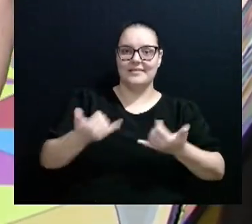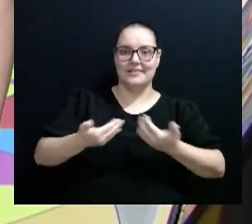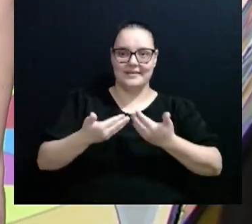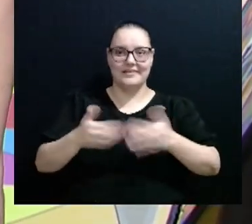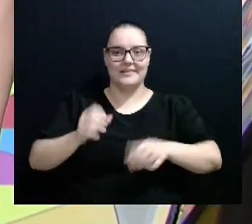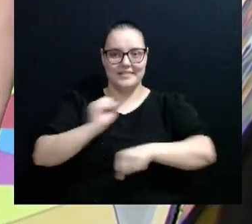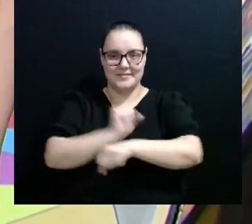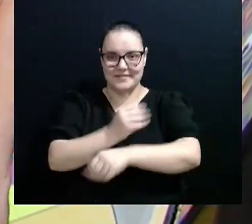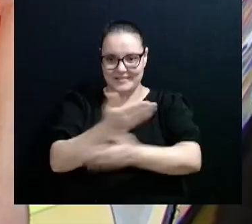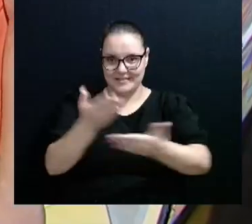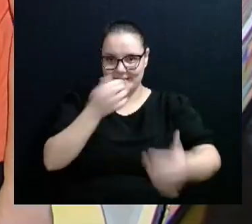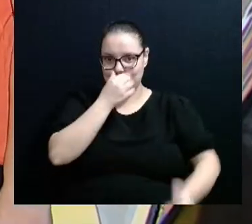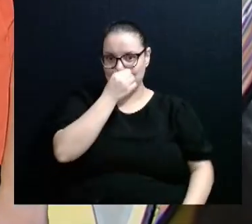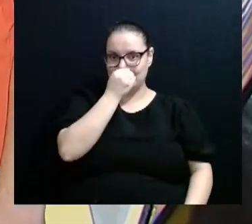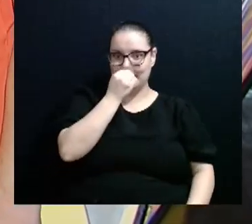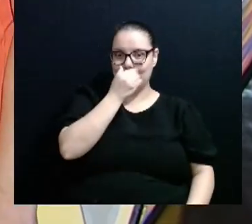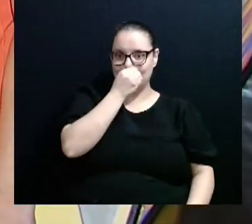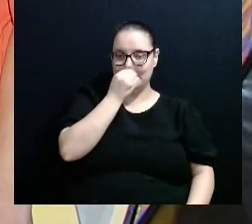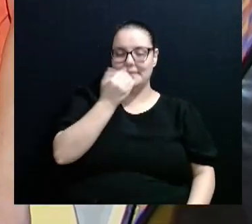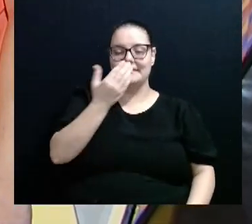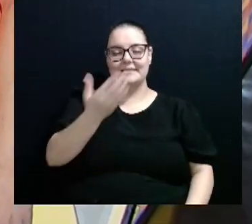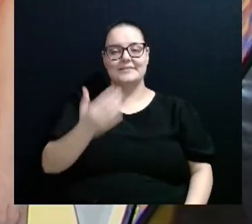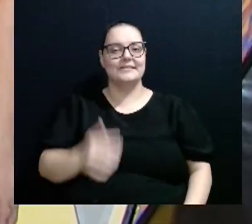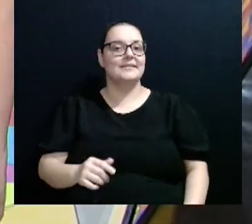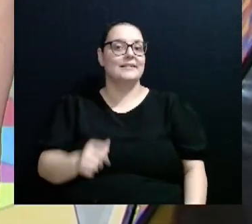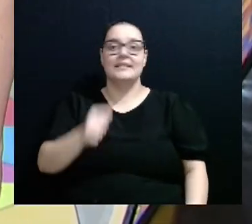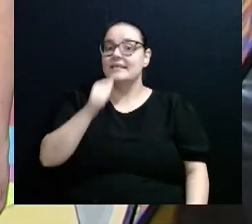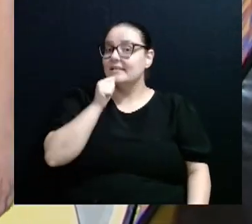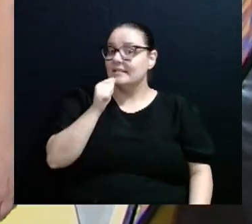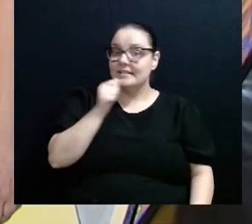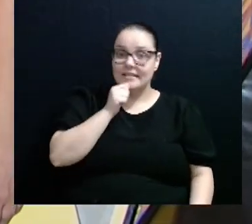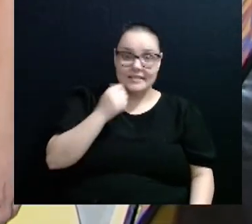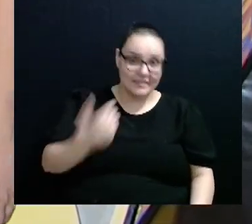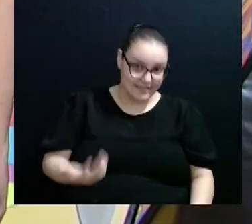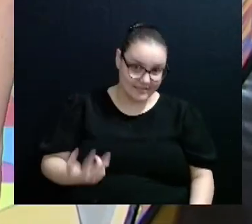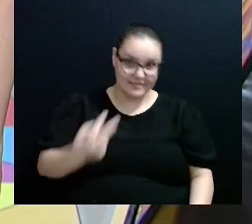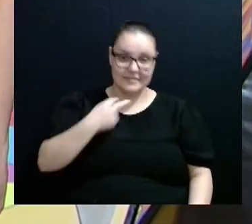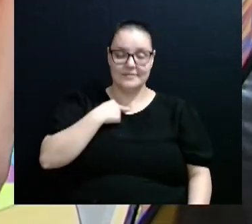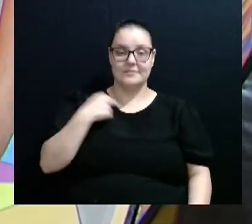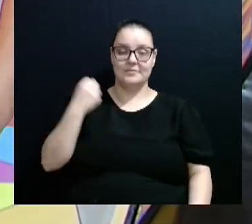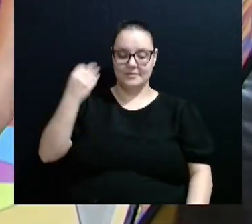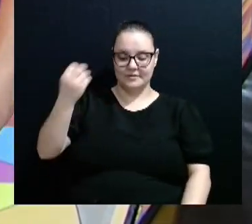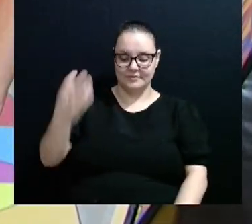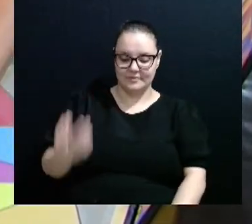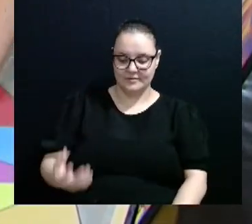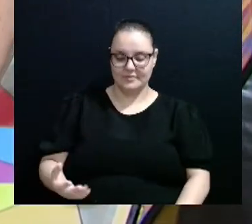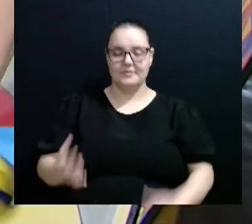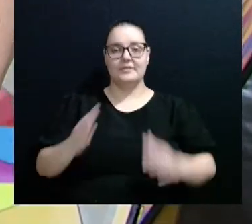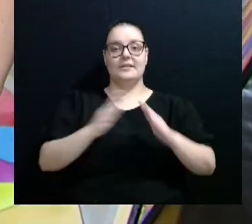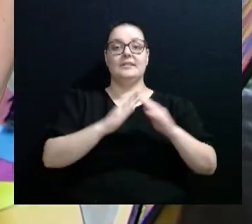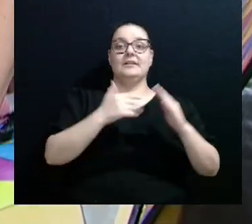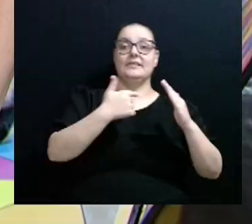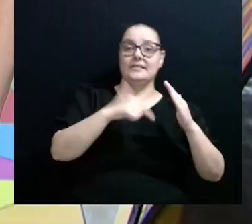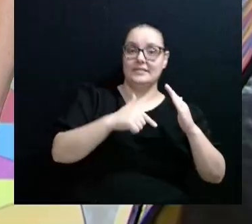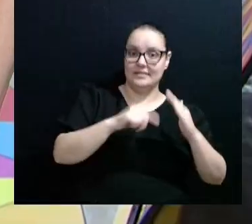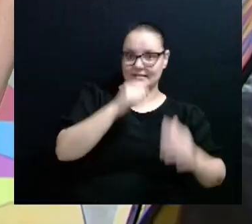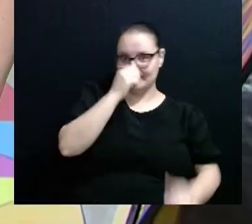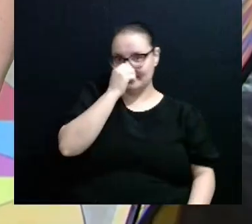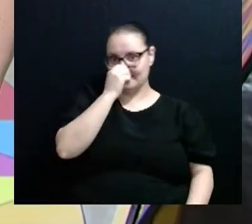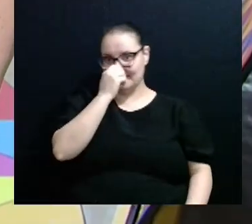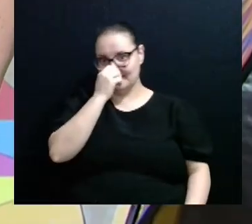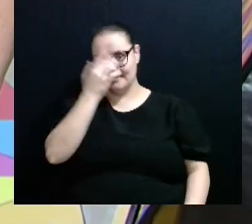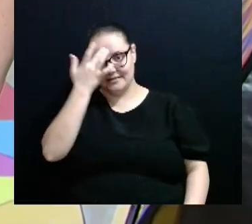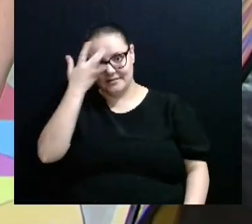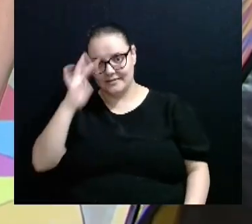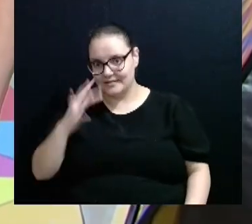vocês. Olha, e você então que não pôde viajar, que está em casa, está em home office e não sabe o